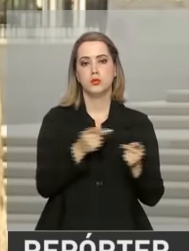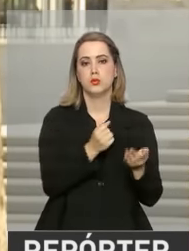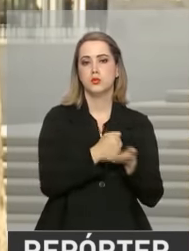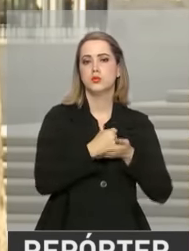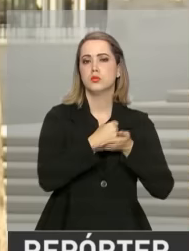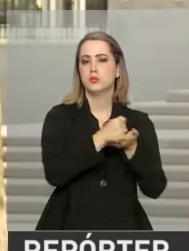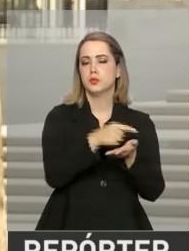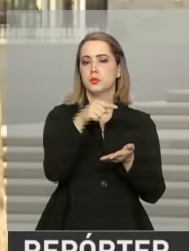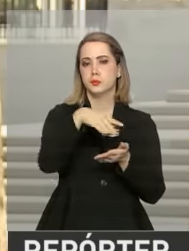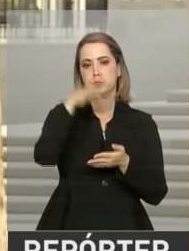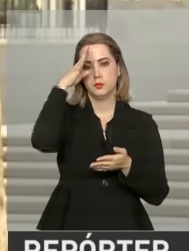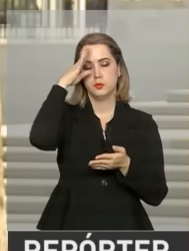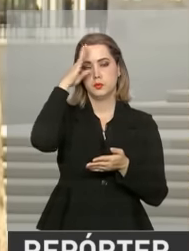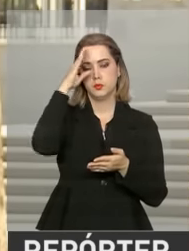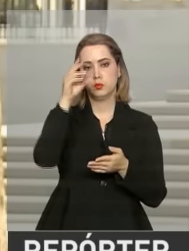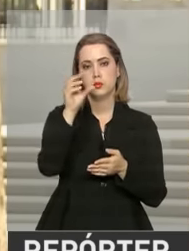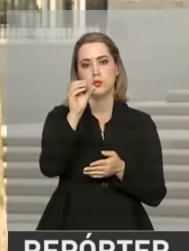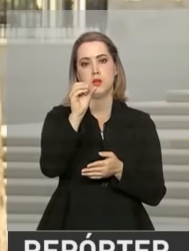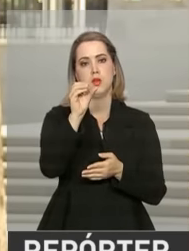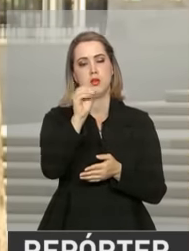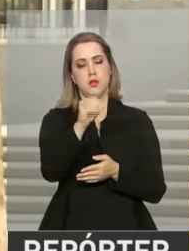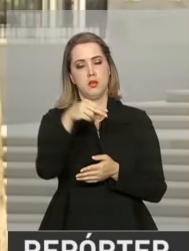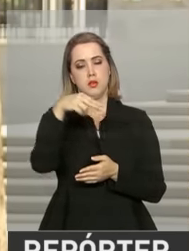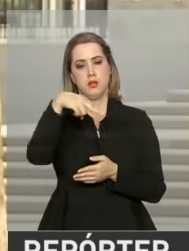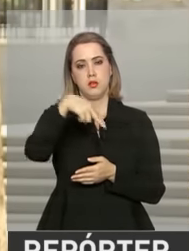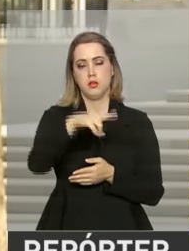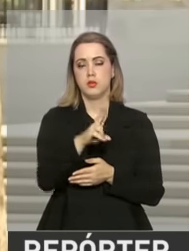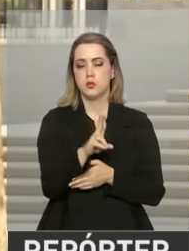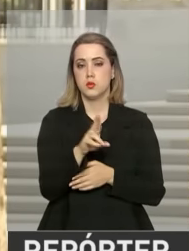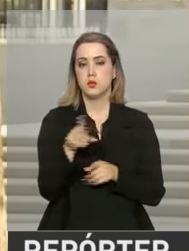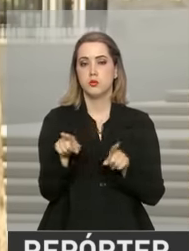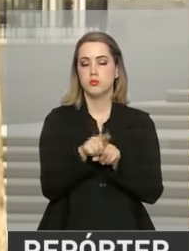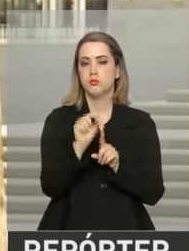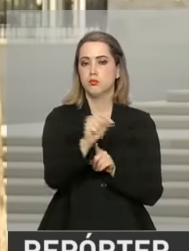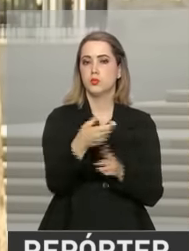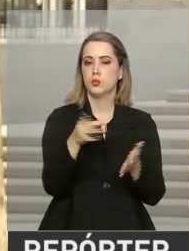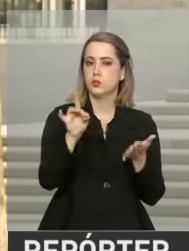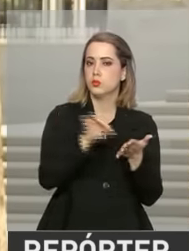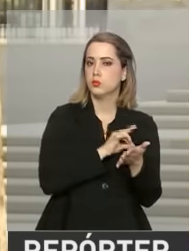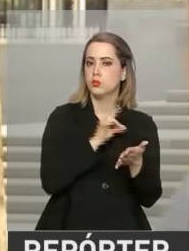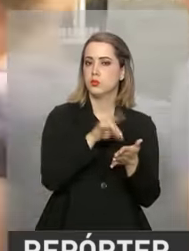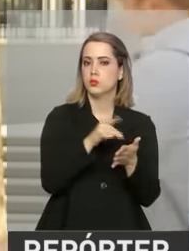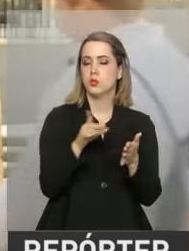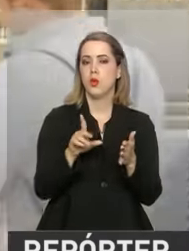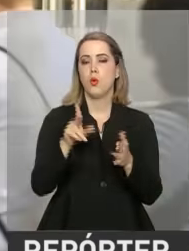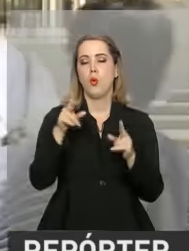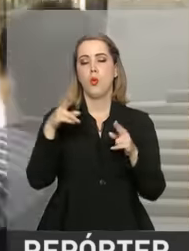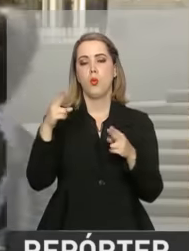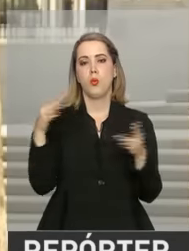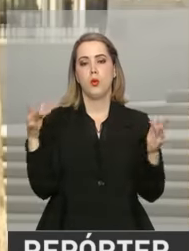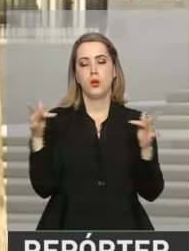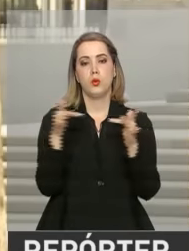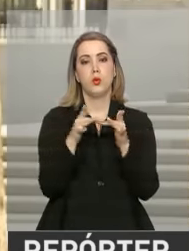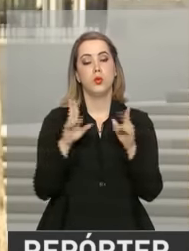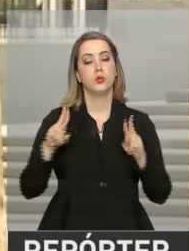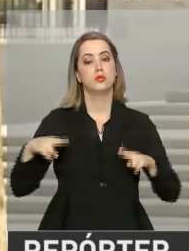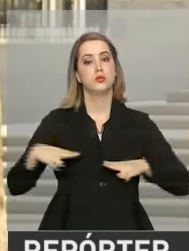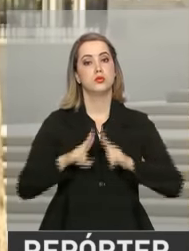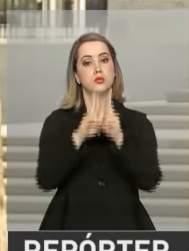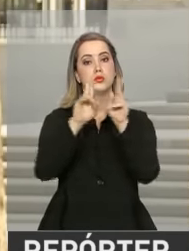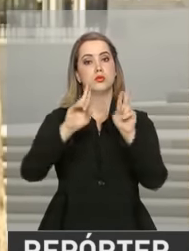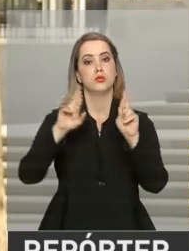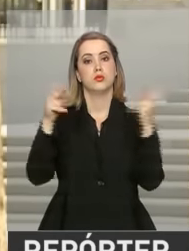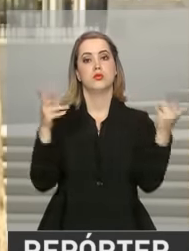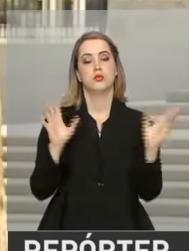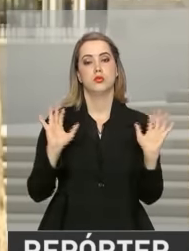ao secretário-geral das Nações Unidas, Ban Ki-moon, a ratificação pelo Brasil do Acordo de Paris sobre mudanças climáticas.